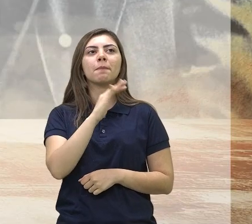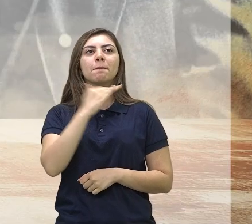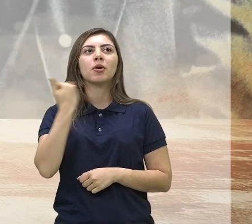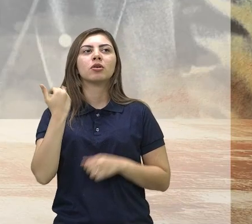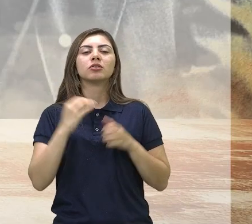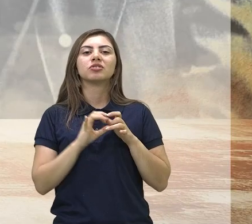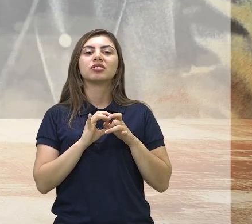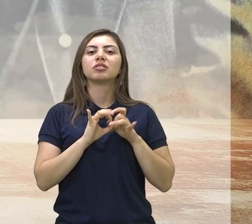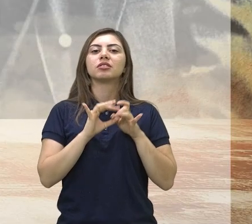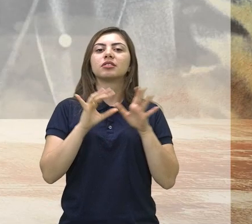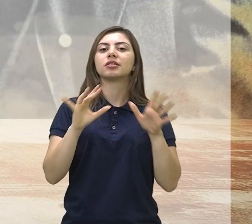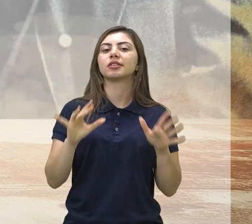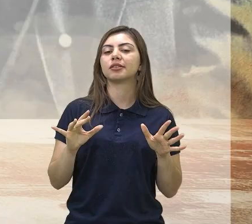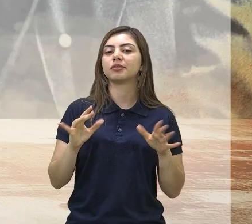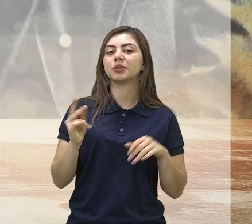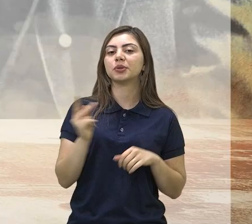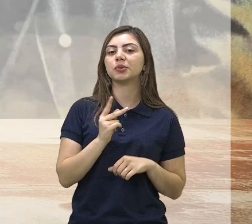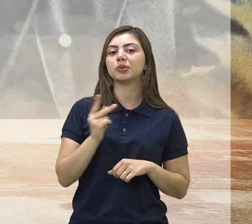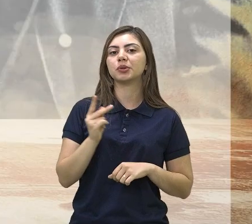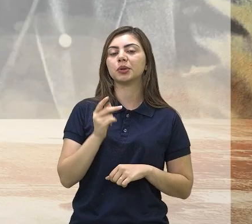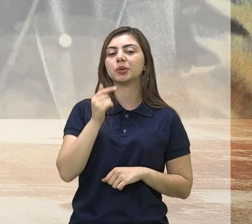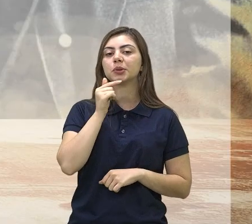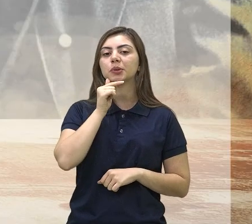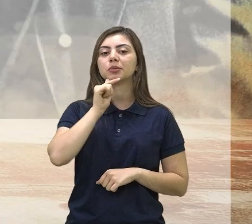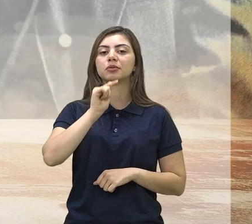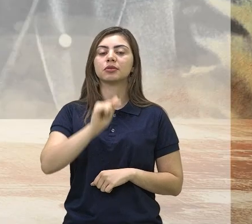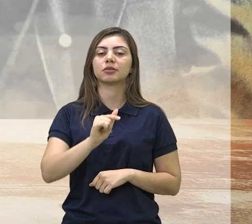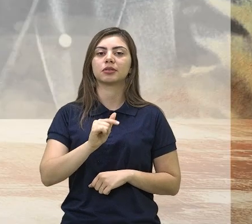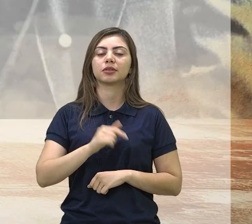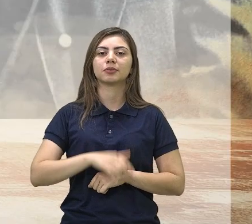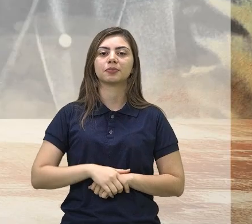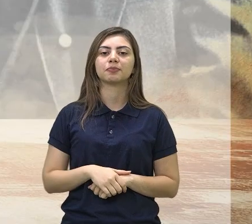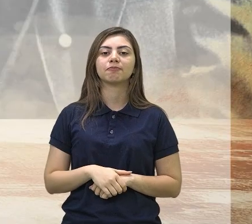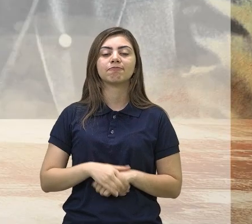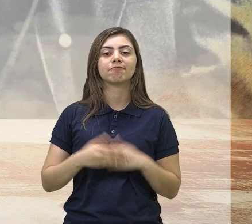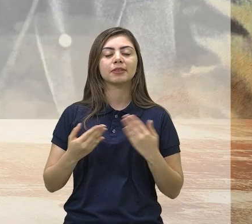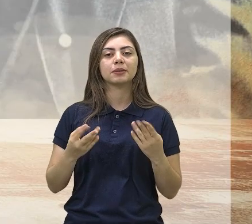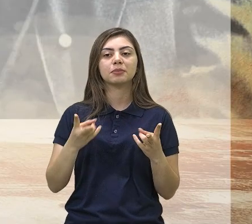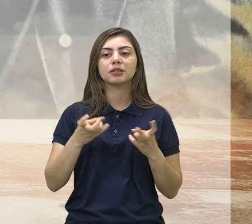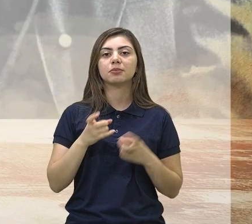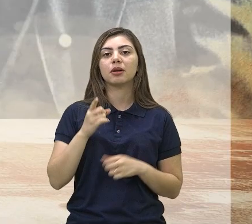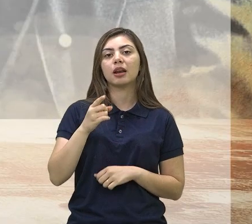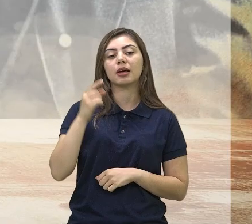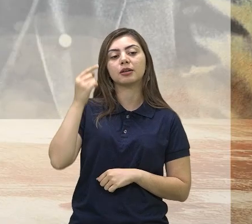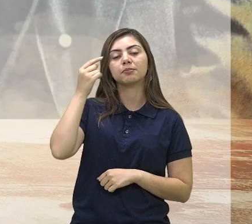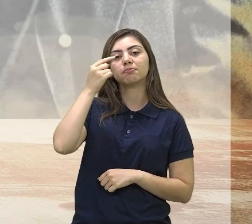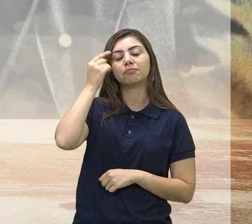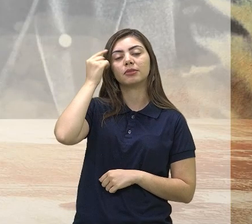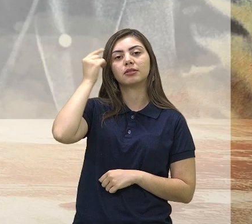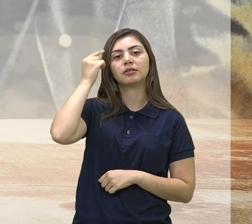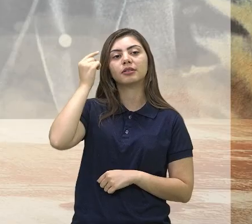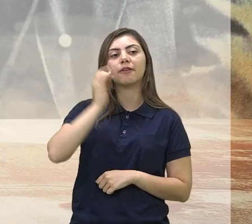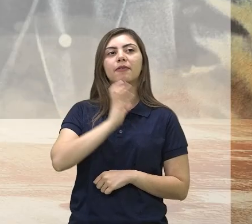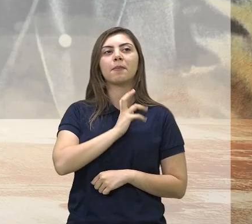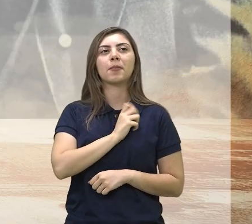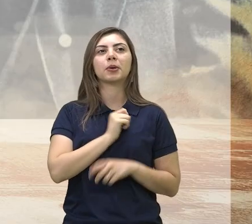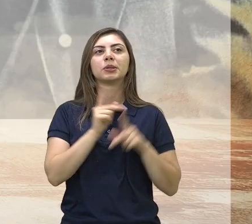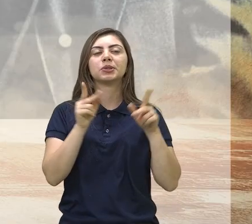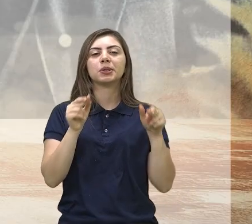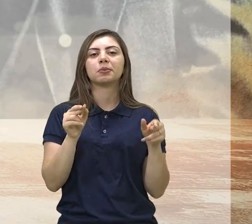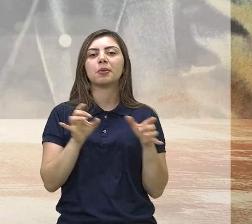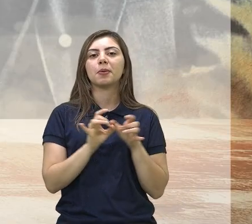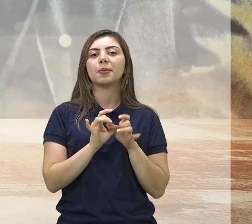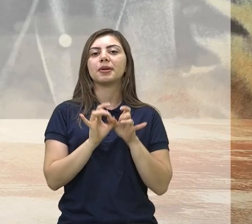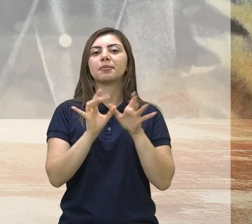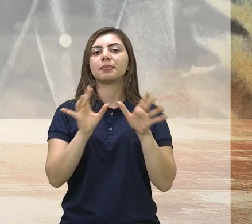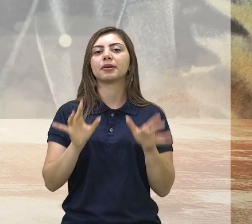assim eles poderiam ser libertos e viver, né? O amor. Então a morte era vista como liberdade. Então é por